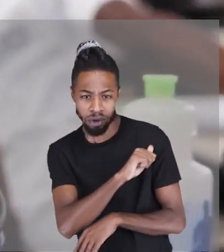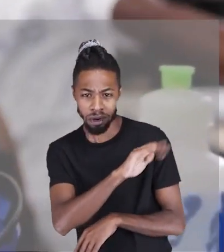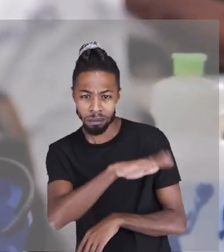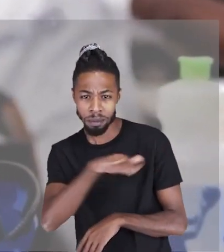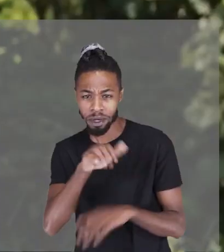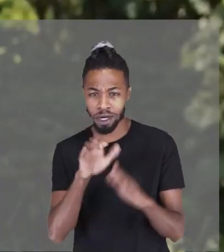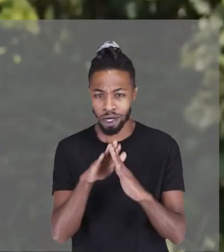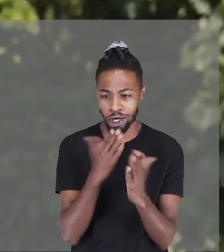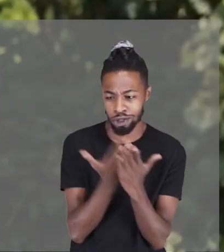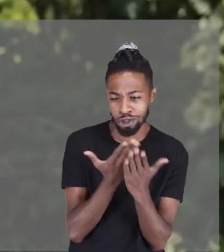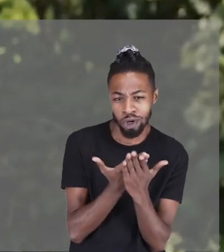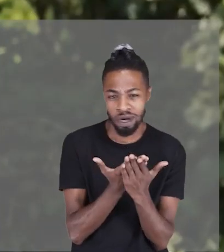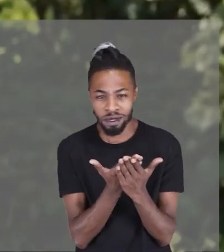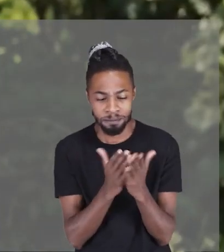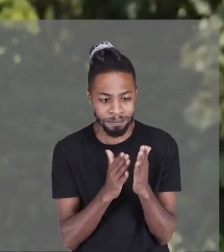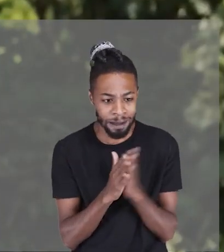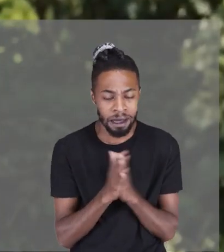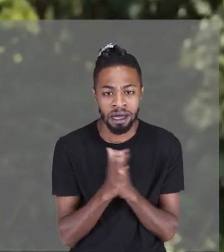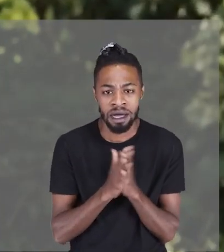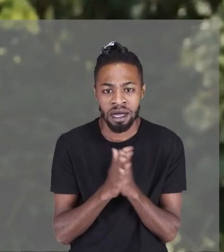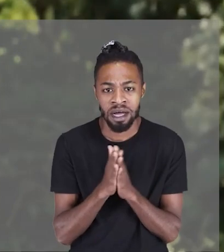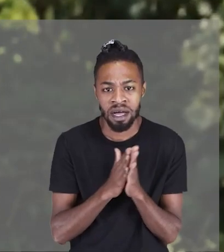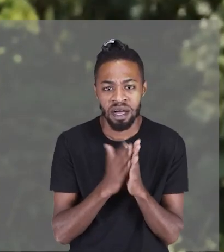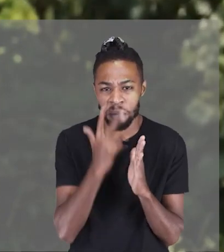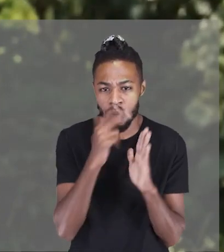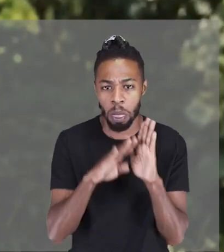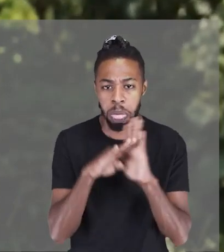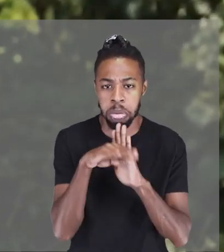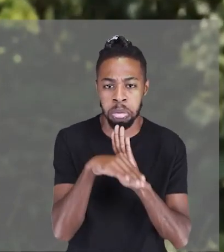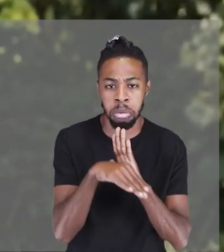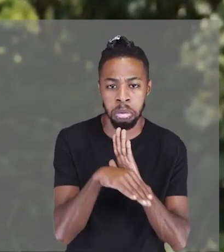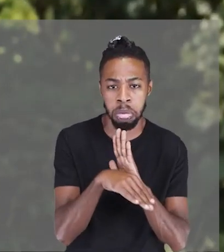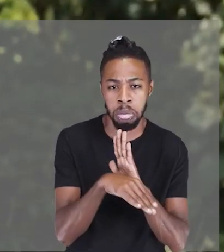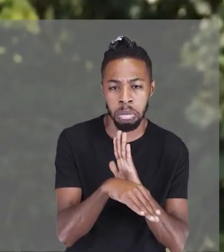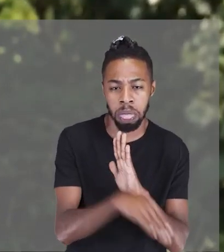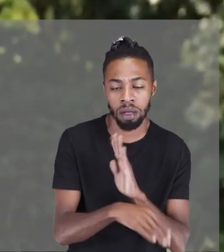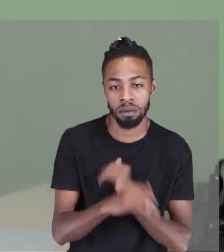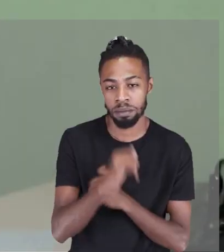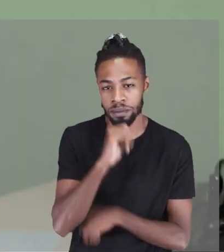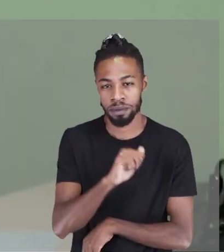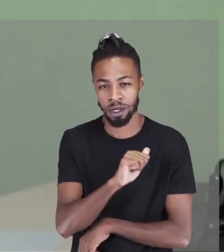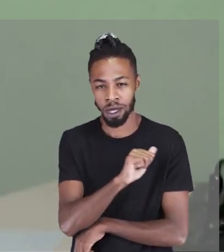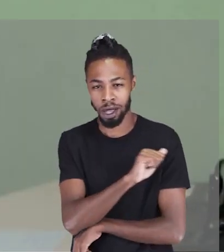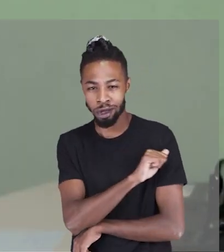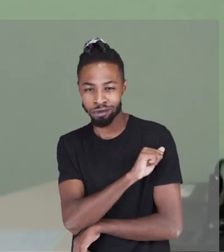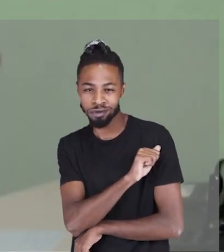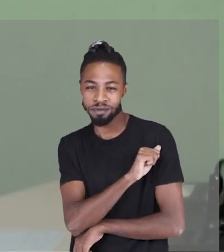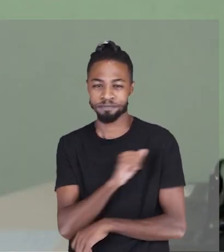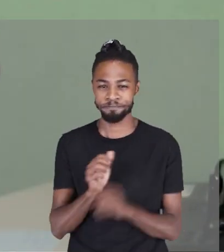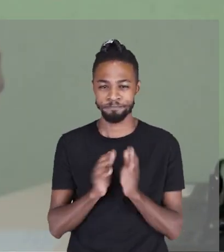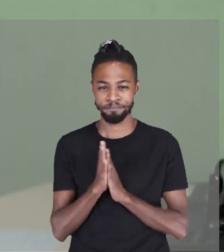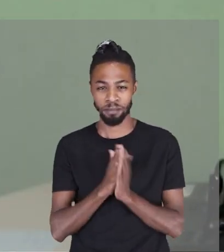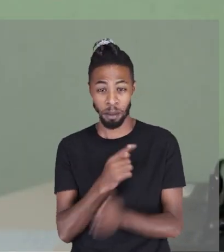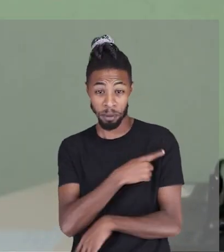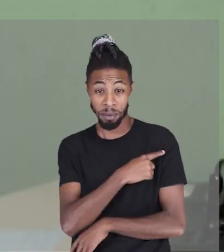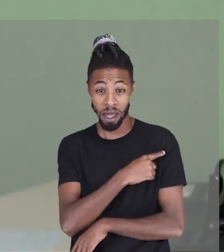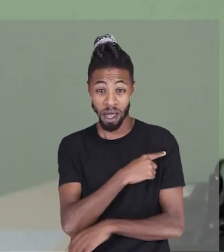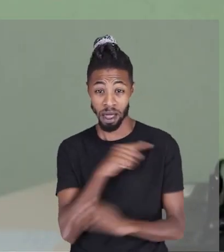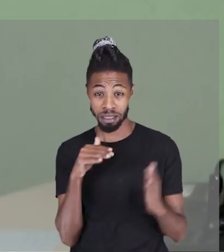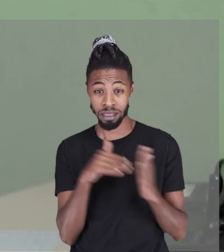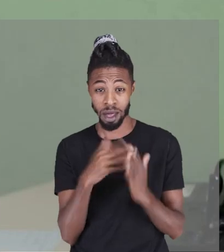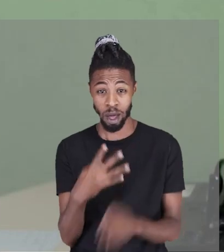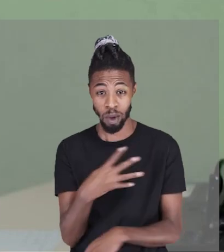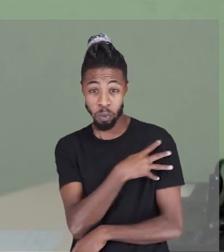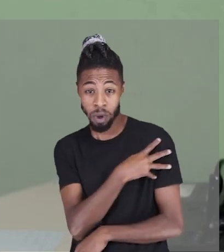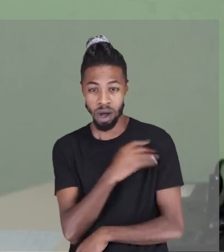desempenho escolar medido nas avaliações brasileiras que a gente esperaria. Então, o aluno, até que ele chegue no ensino fundamental